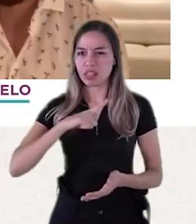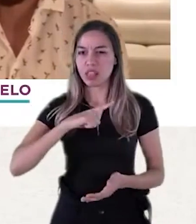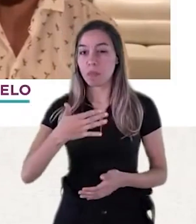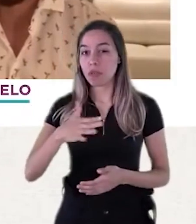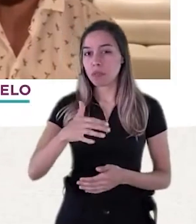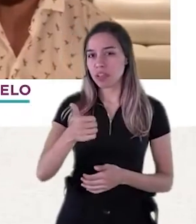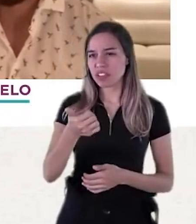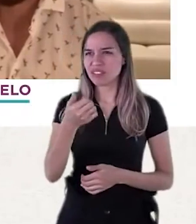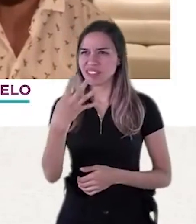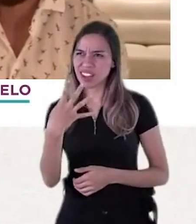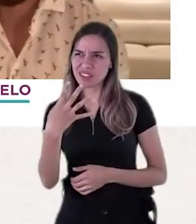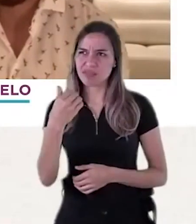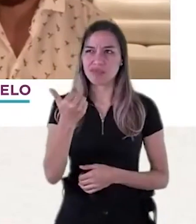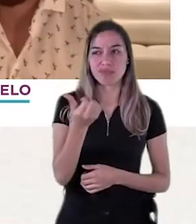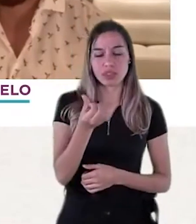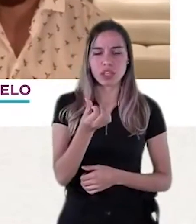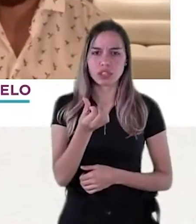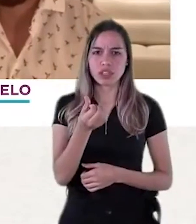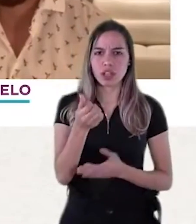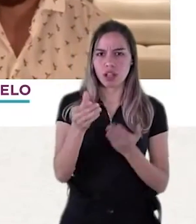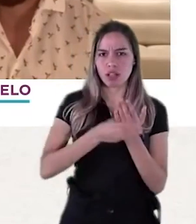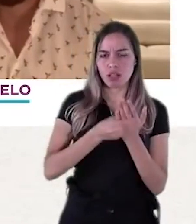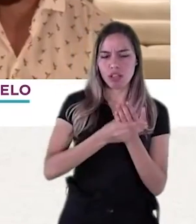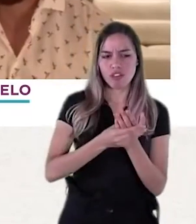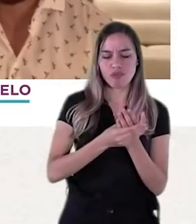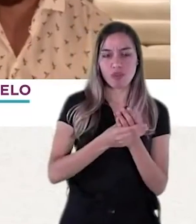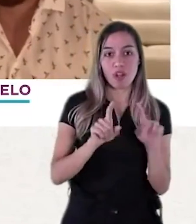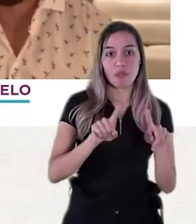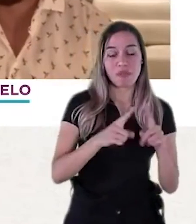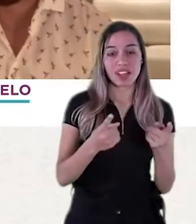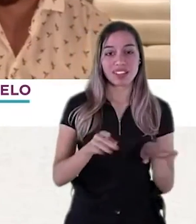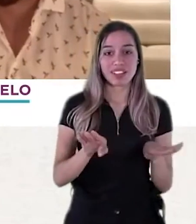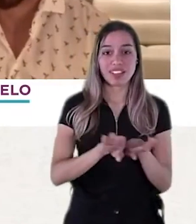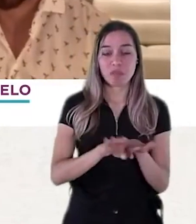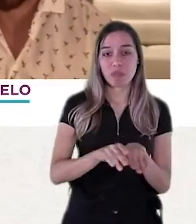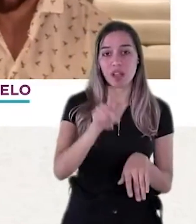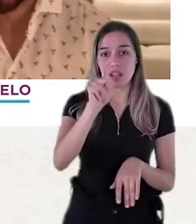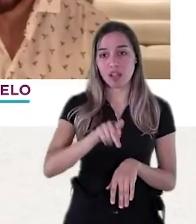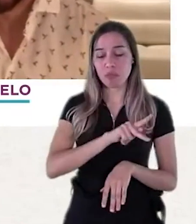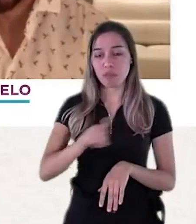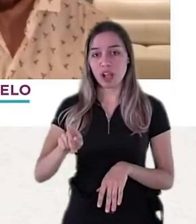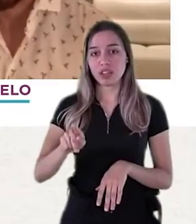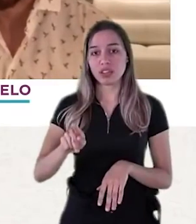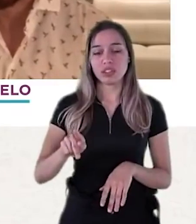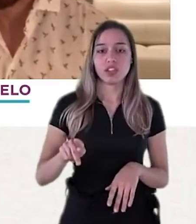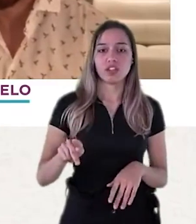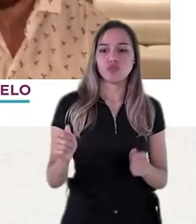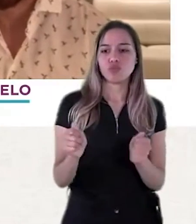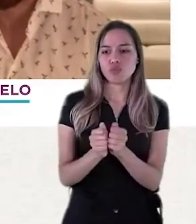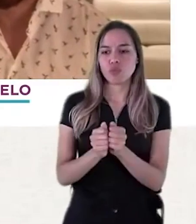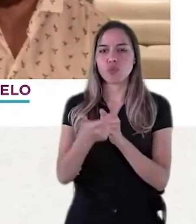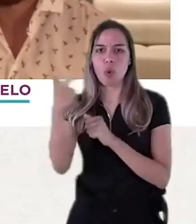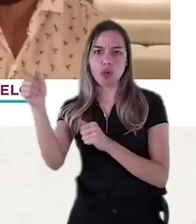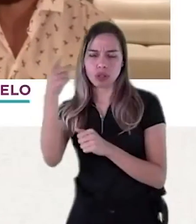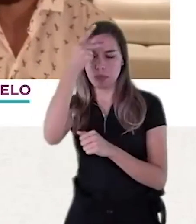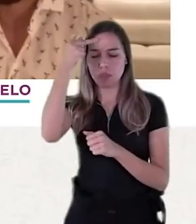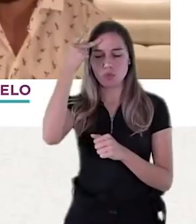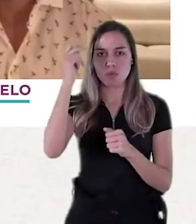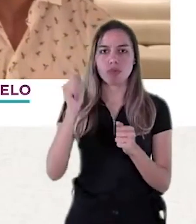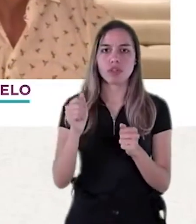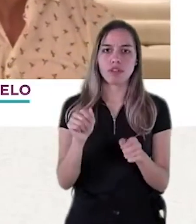número é um mistério, porque o Padre Fábio também fez livros em parcerias com alguns. Mas entre 2006